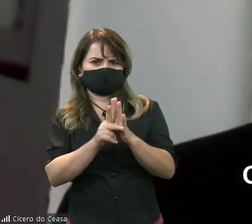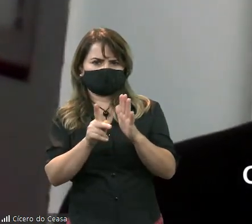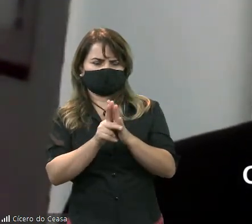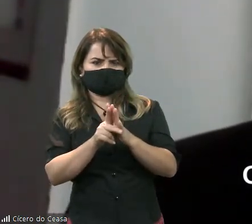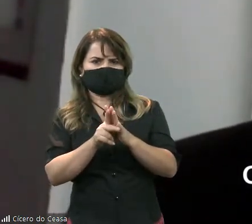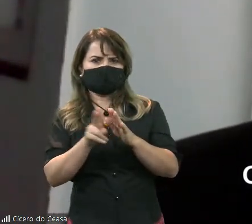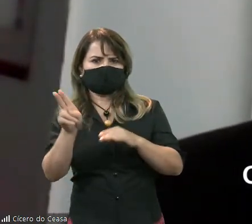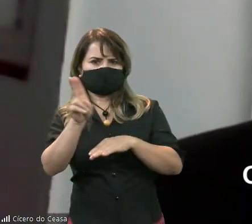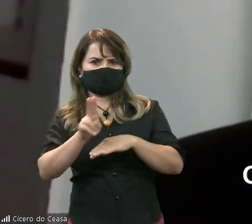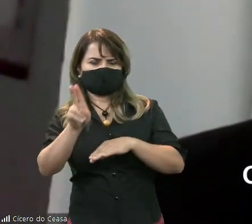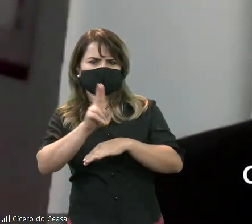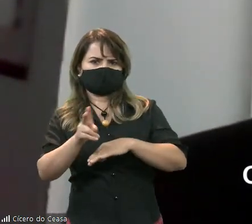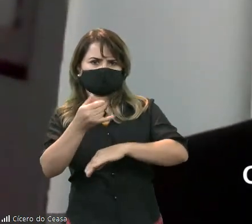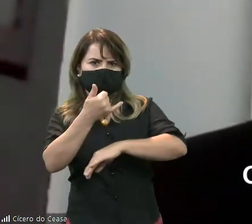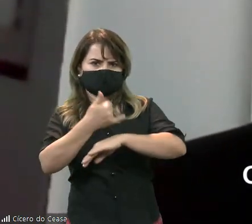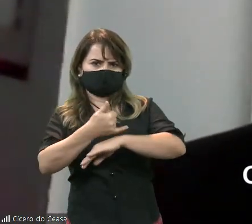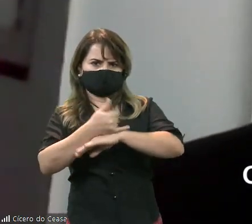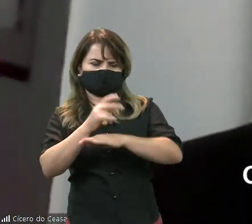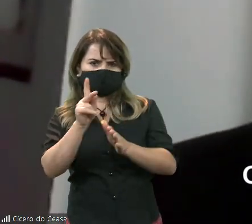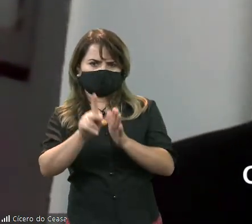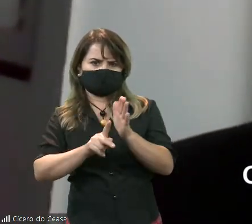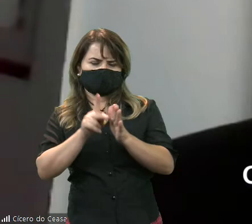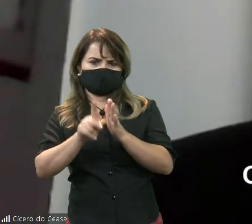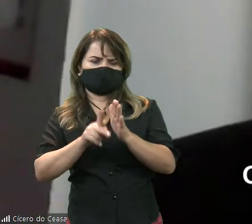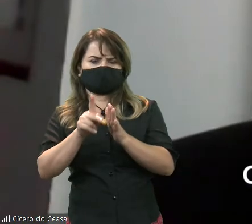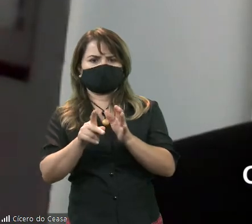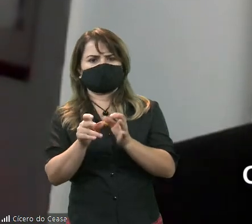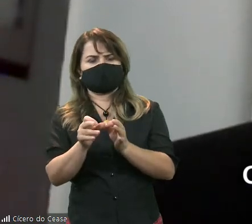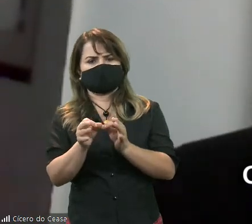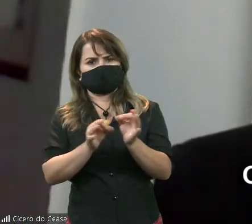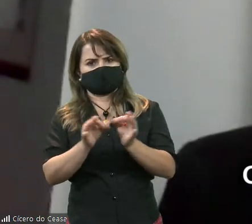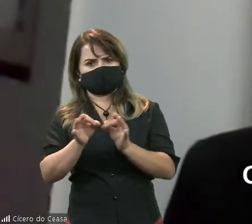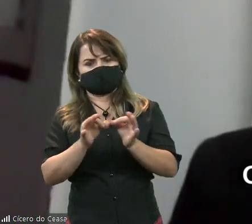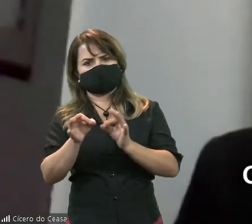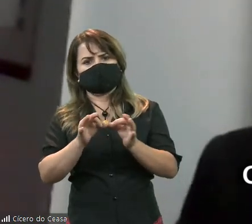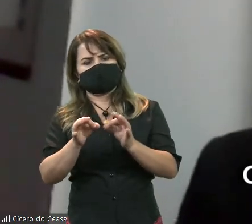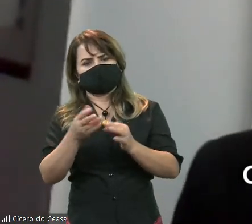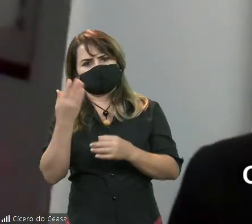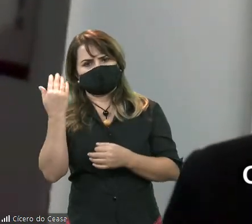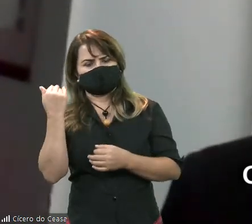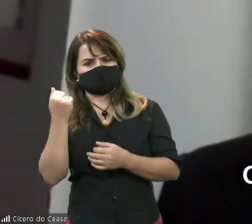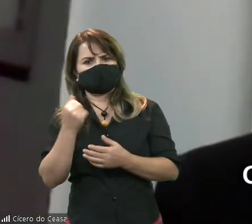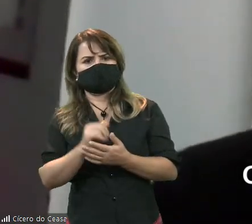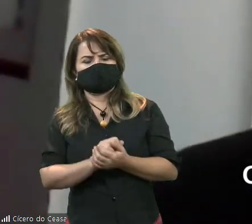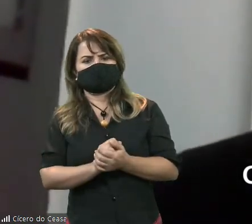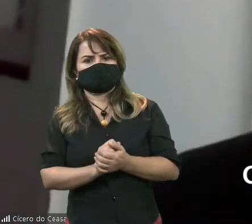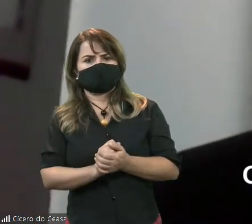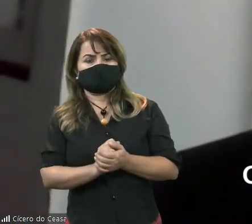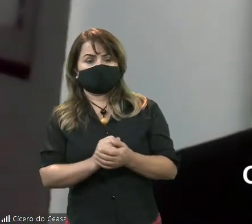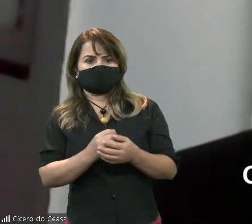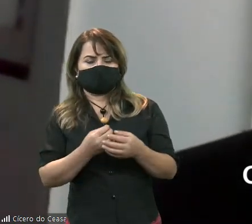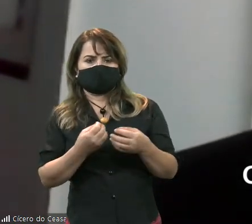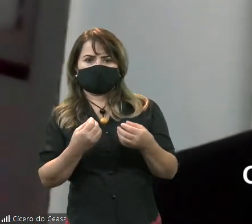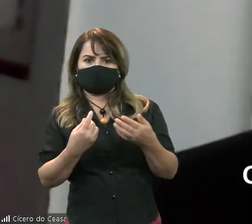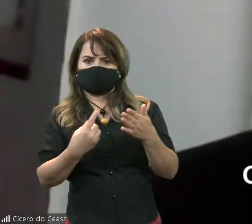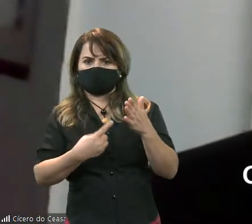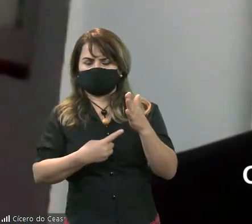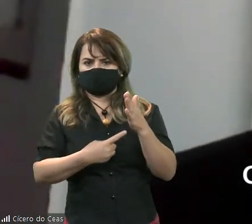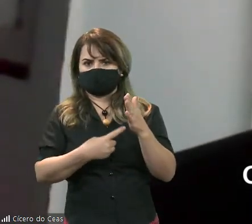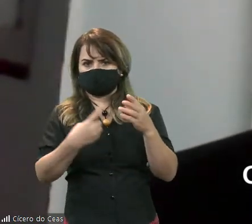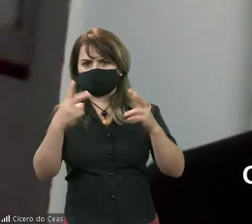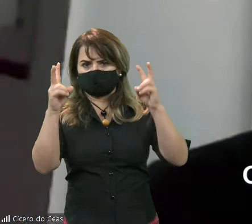a questão da mobilidade urbana, o plano, e falava-se muito na questão que poderia acontecer com a